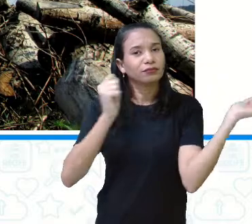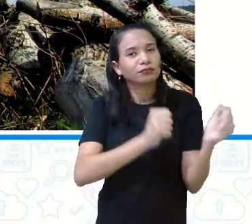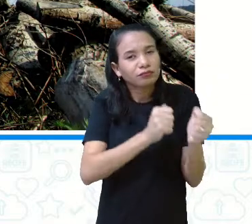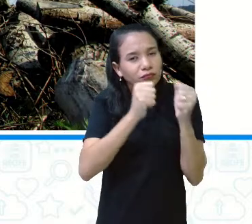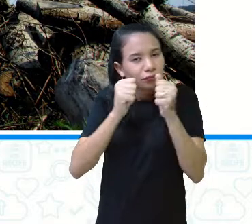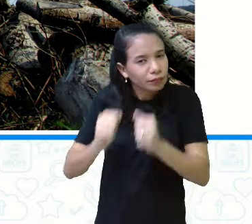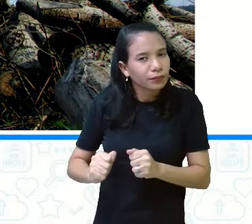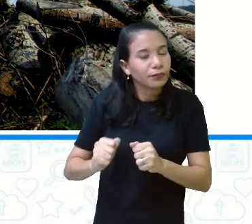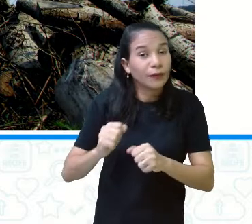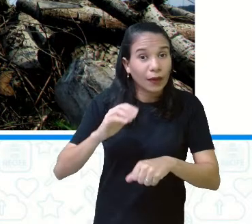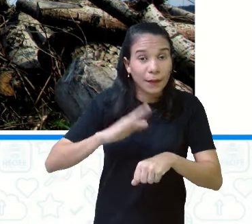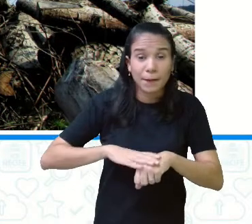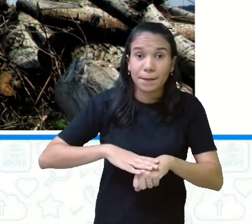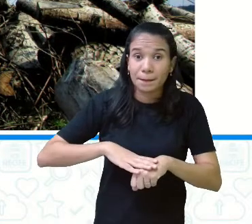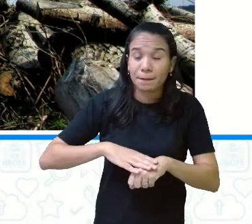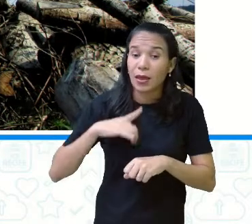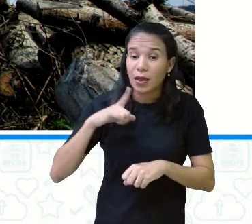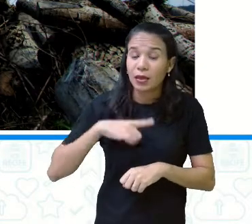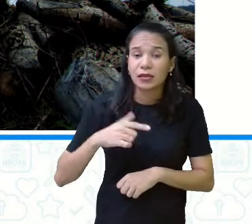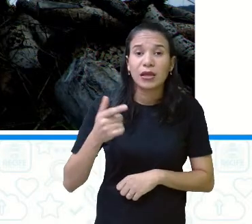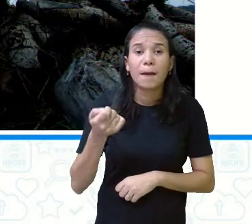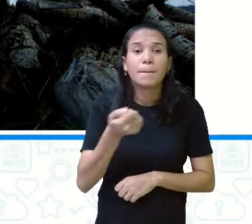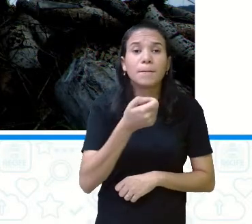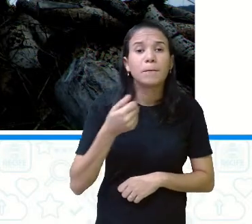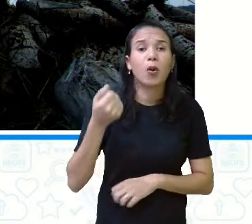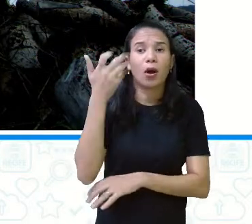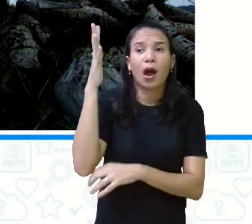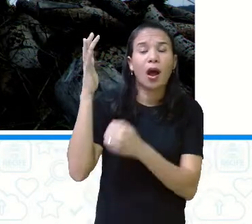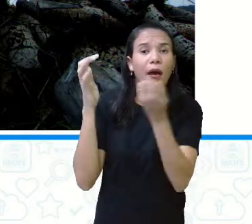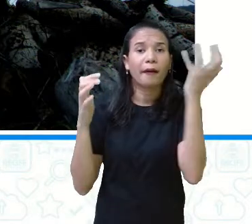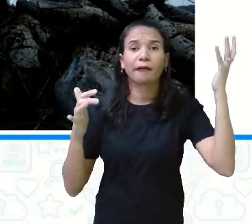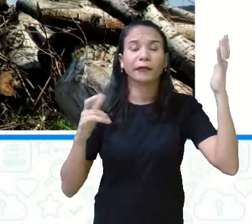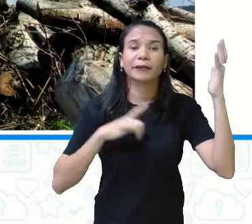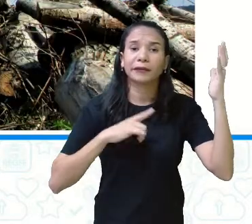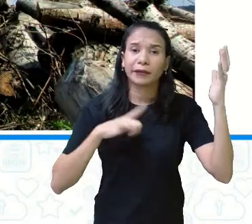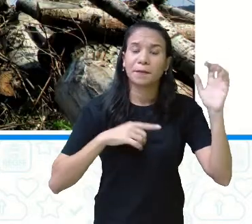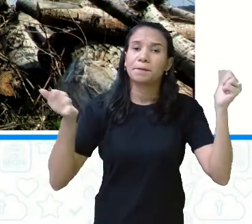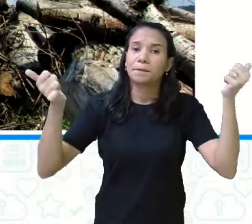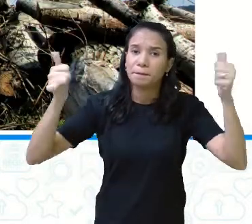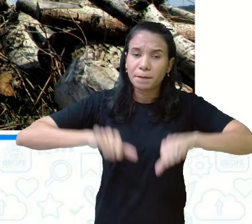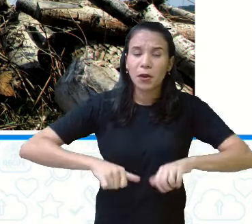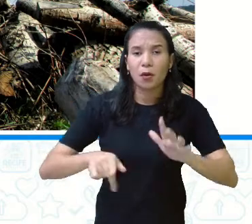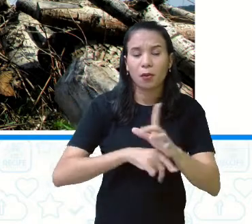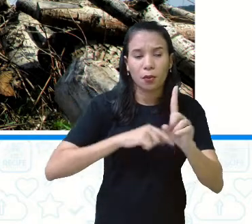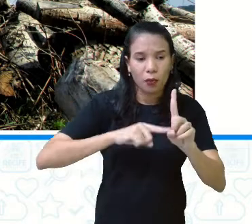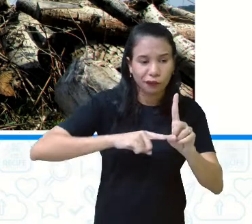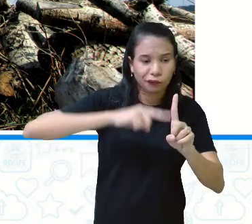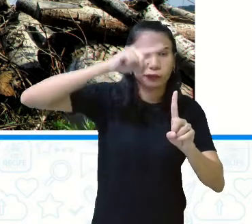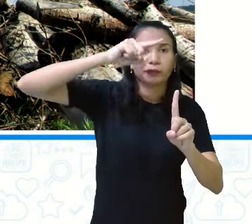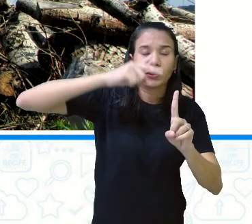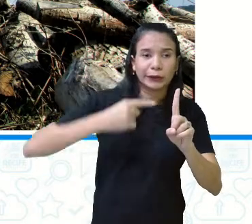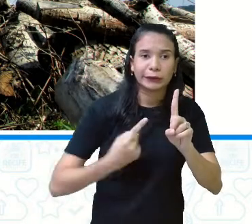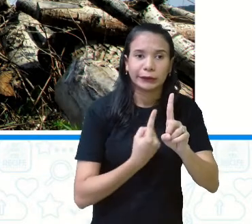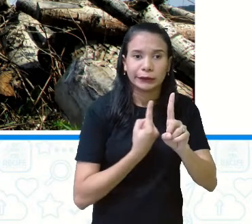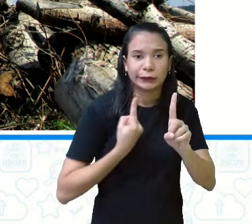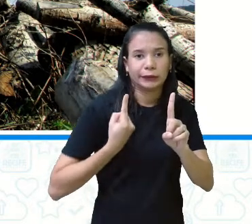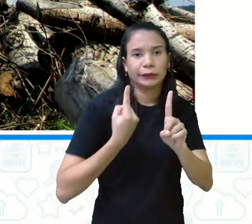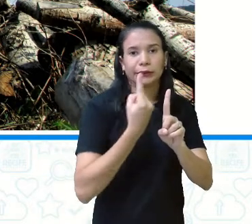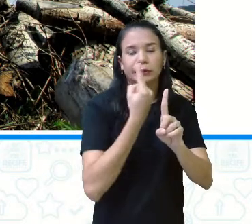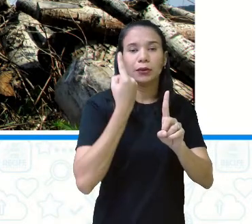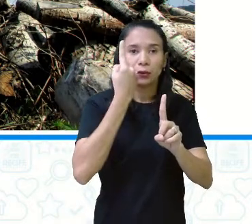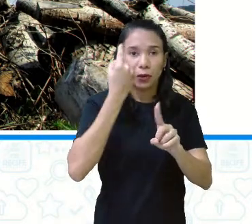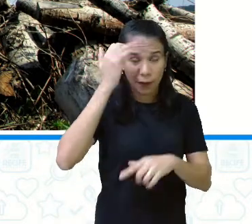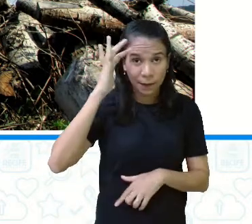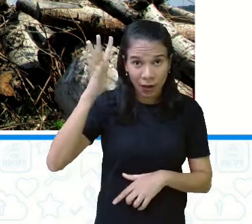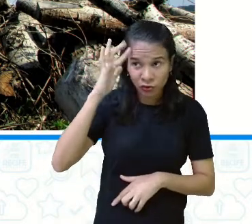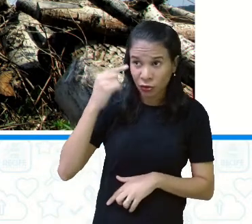poder. Quanto menos árvores, quanto mais ocorrer o desmatamento, mais a temperatura do planeta vai aumentando.